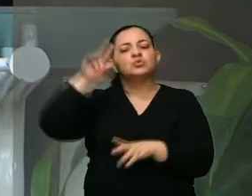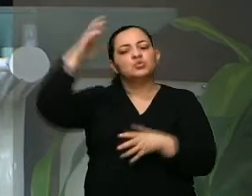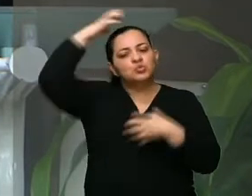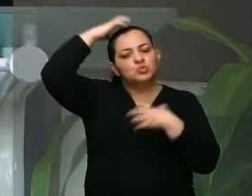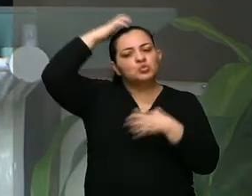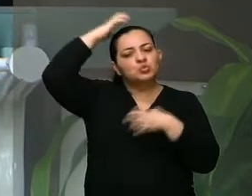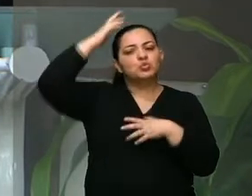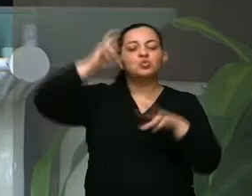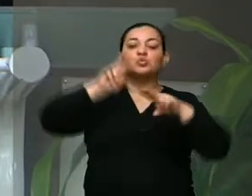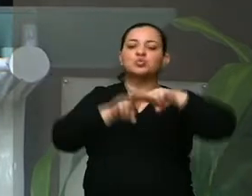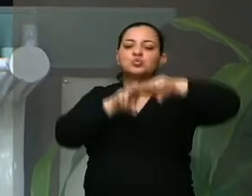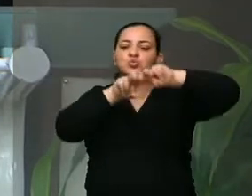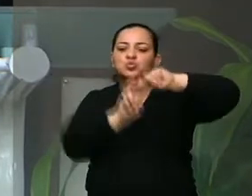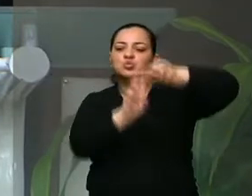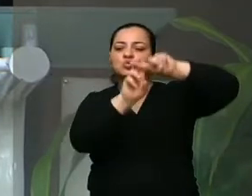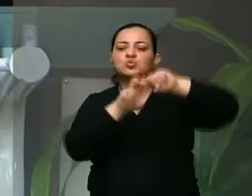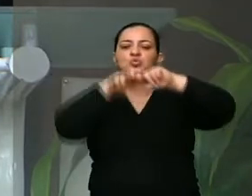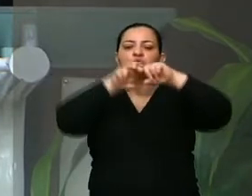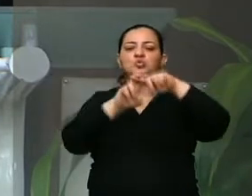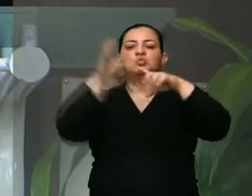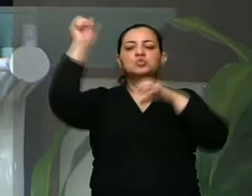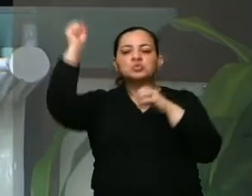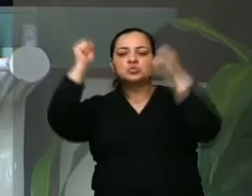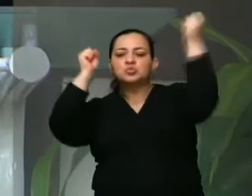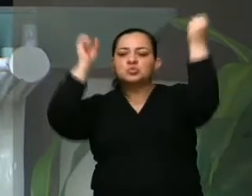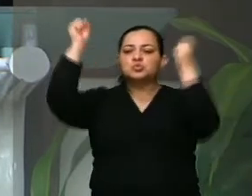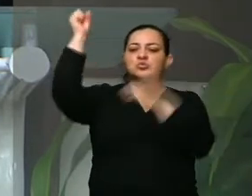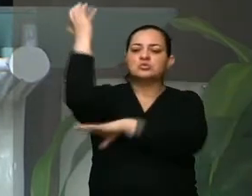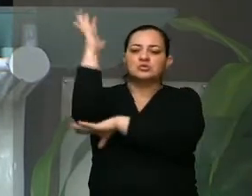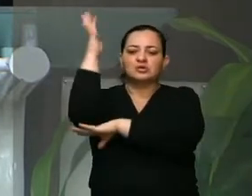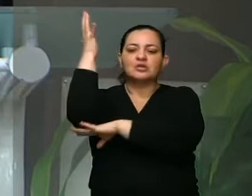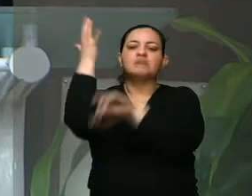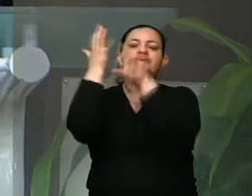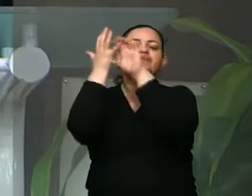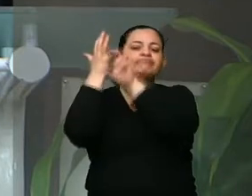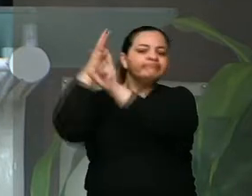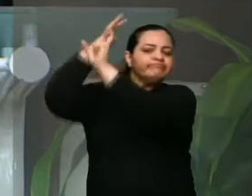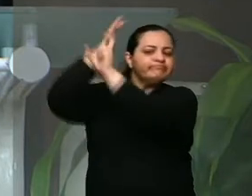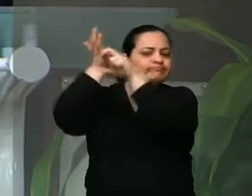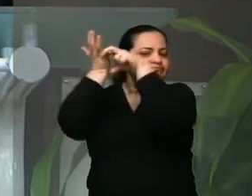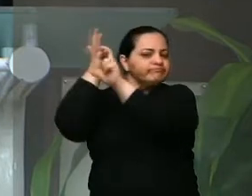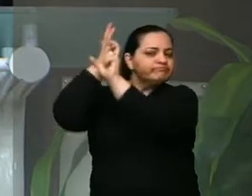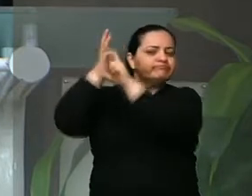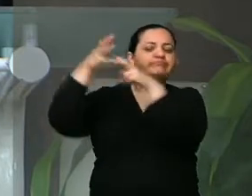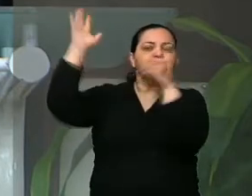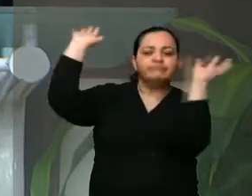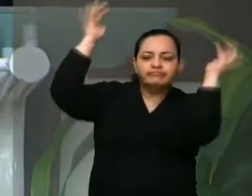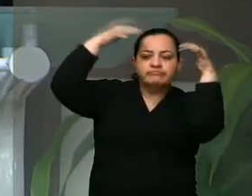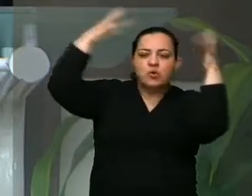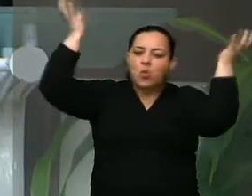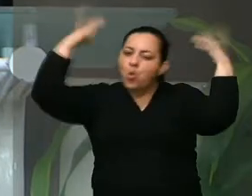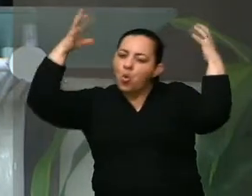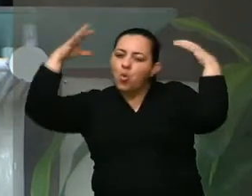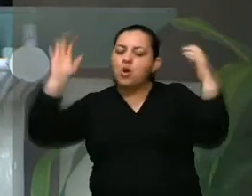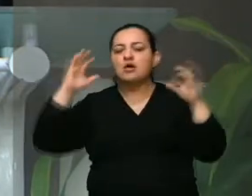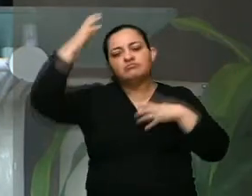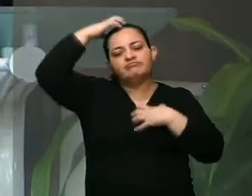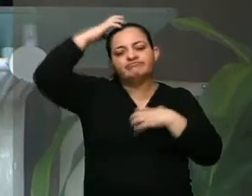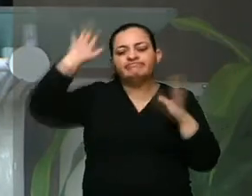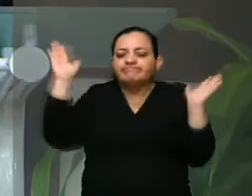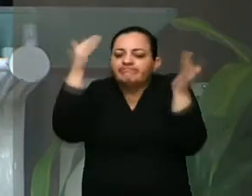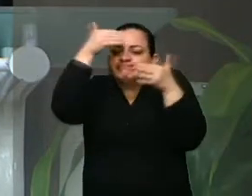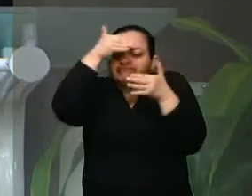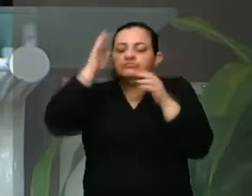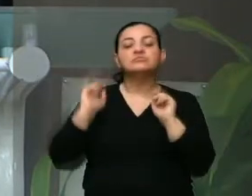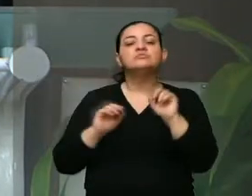tudo trepado e segurando umas folhas assim se cobrindo e chovendo a